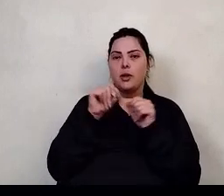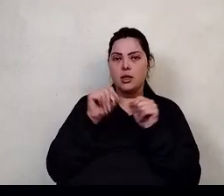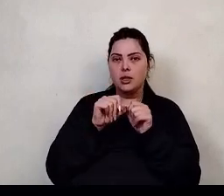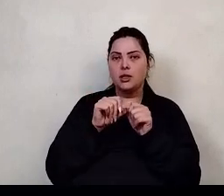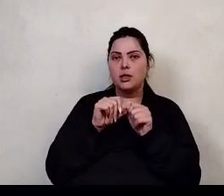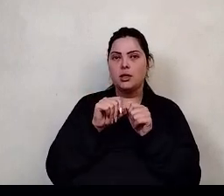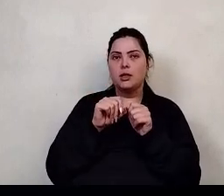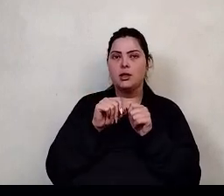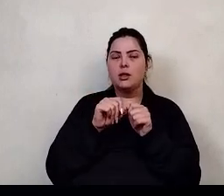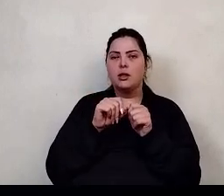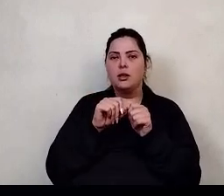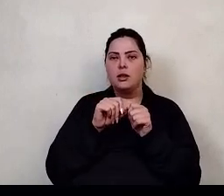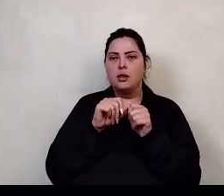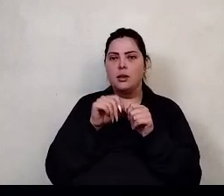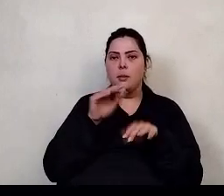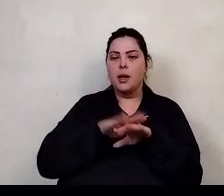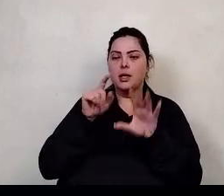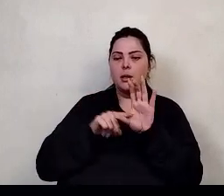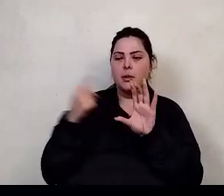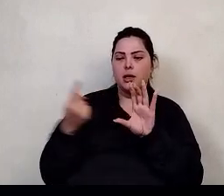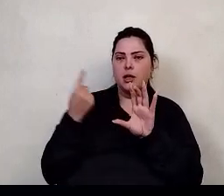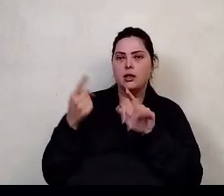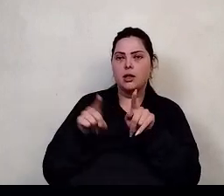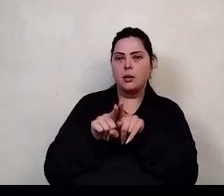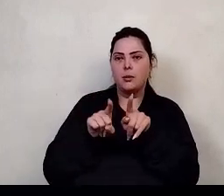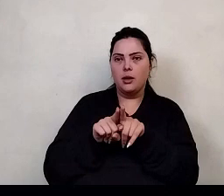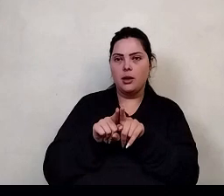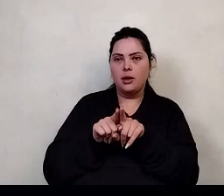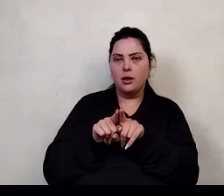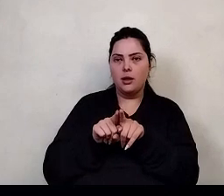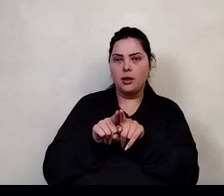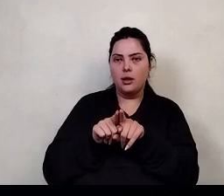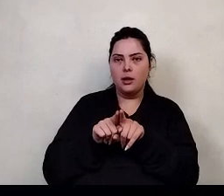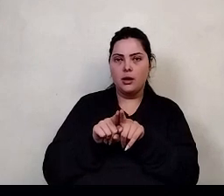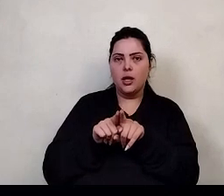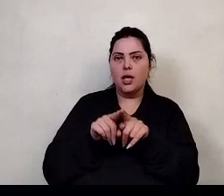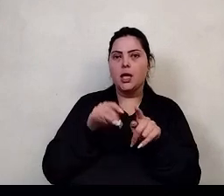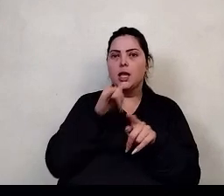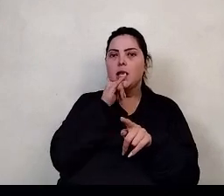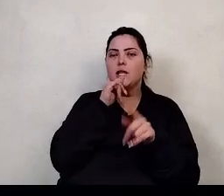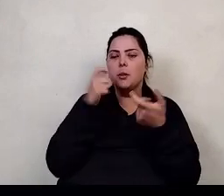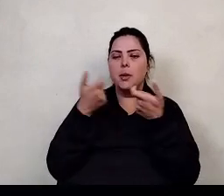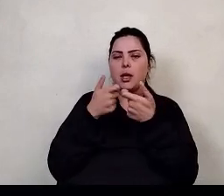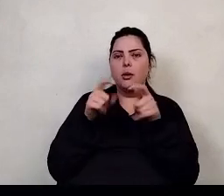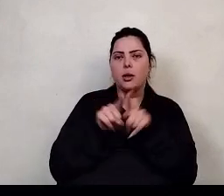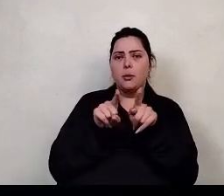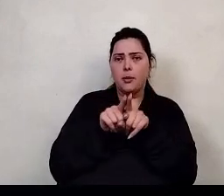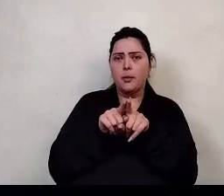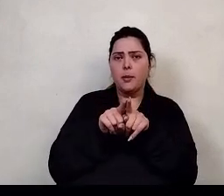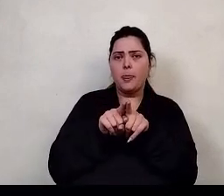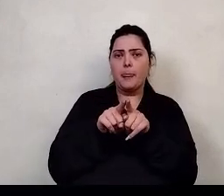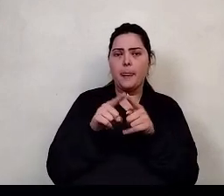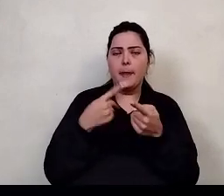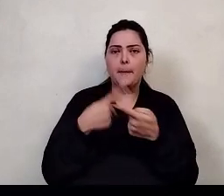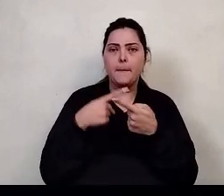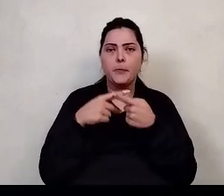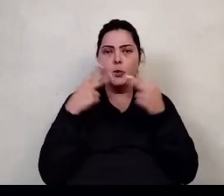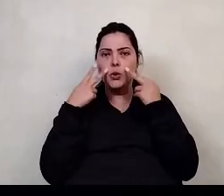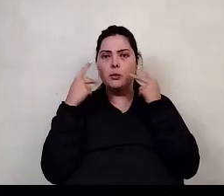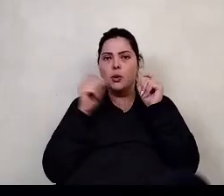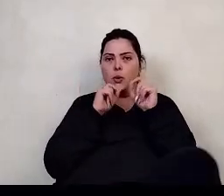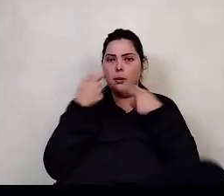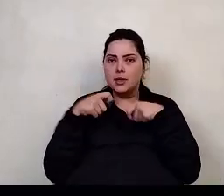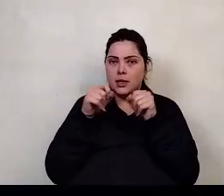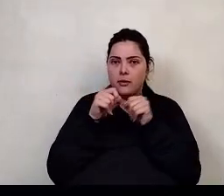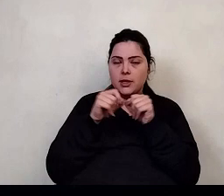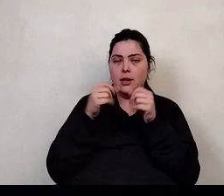independente e isolado, ele normalmente são testes pequenos, só porque normalmente a gente tem que fazer muitos testes